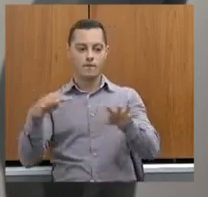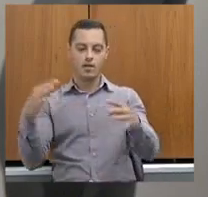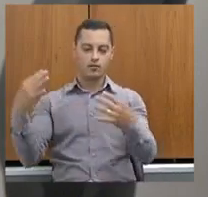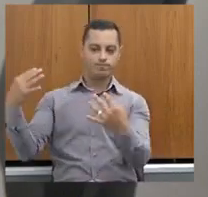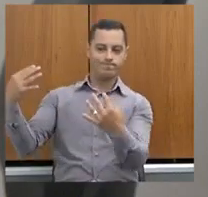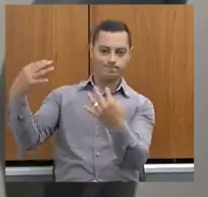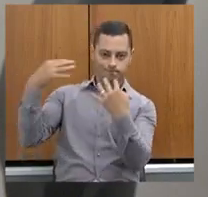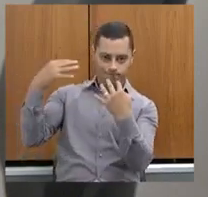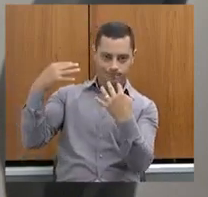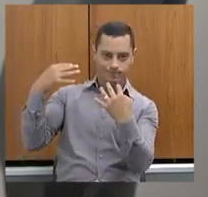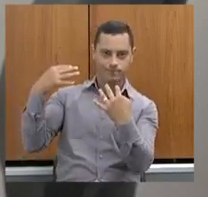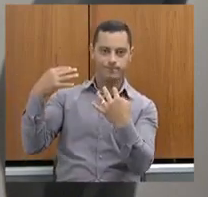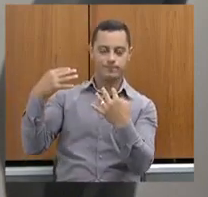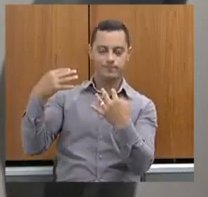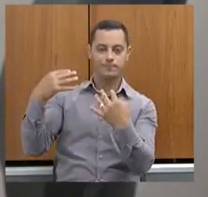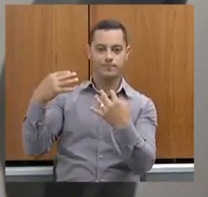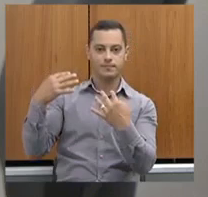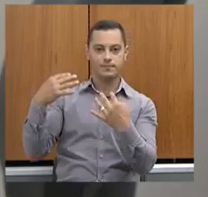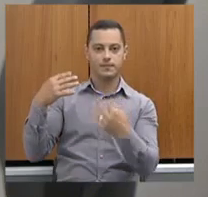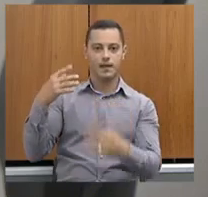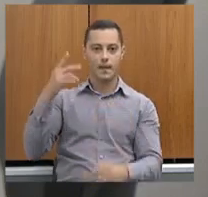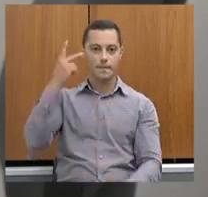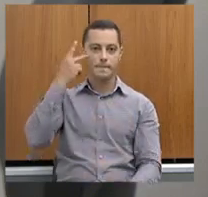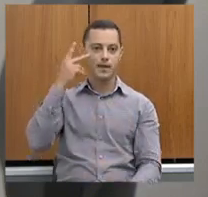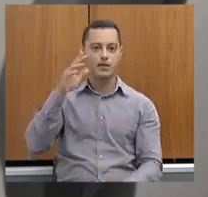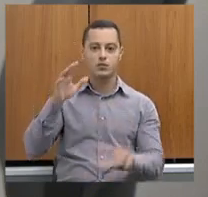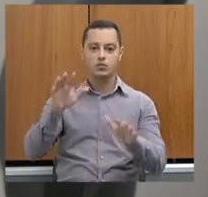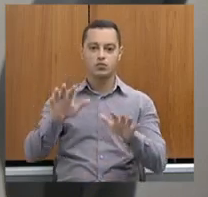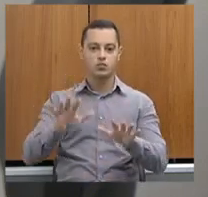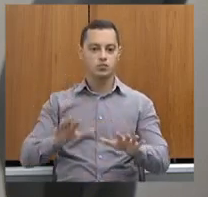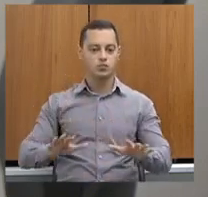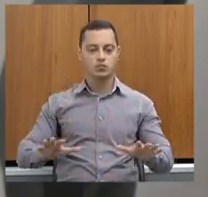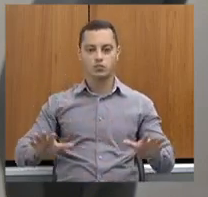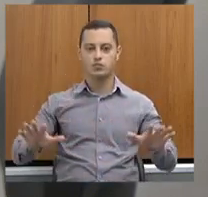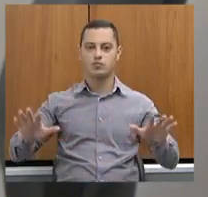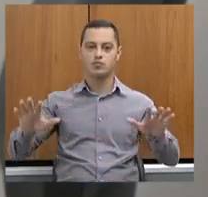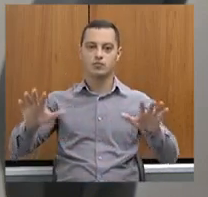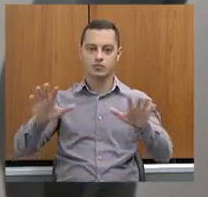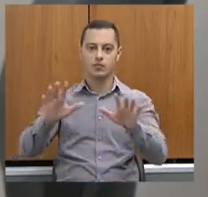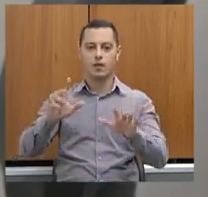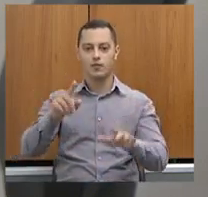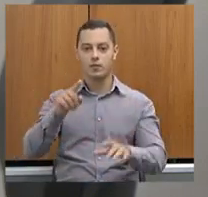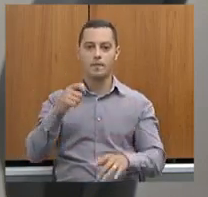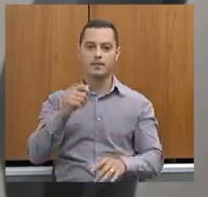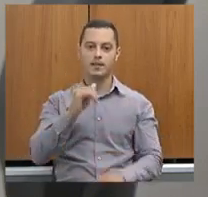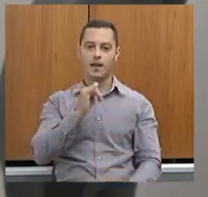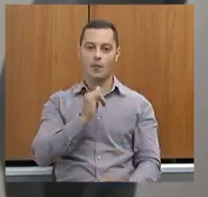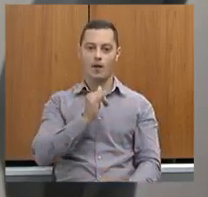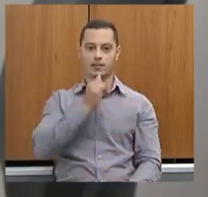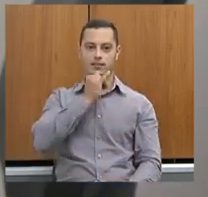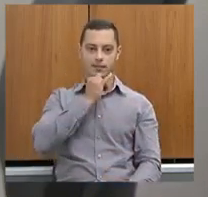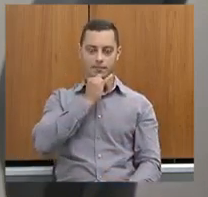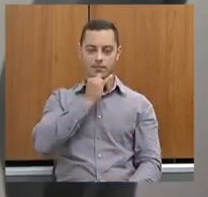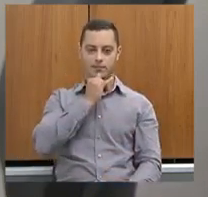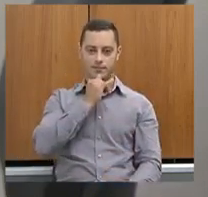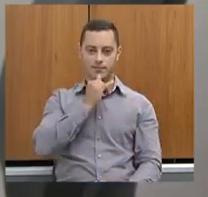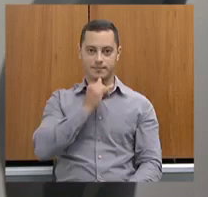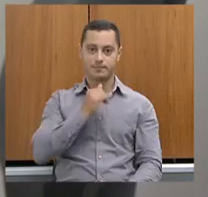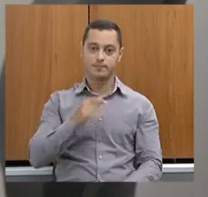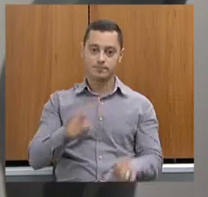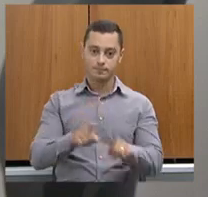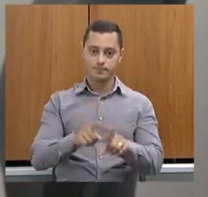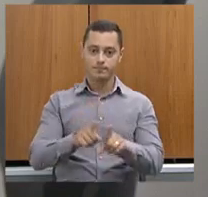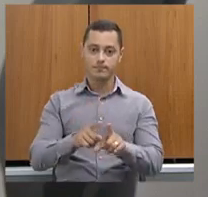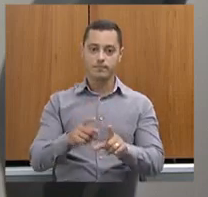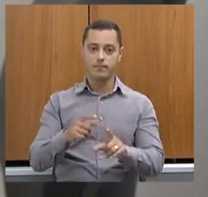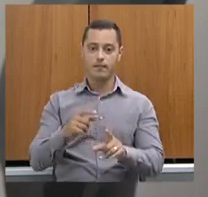Comandante para o seu estado maior para toda sua seu corpo de oficiais e praças e exercer